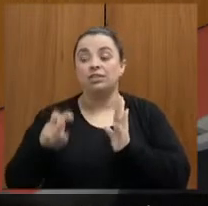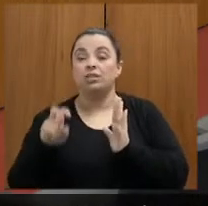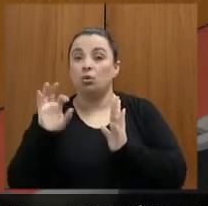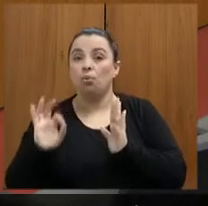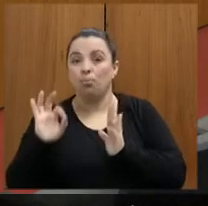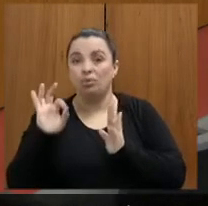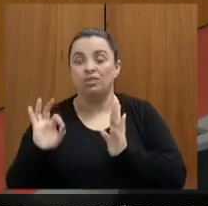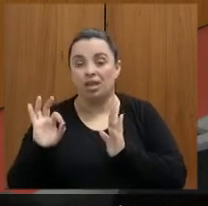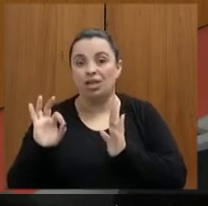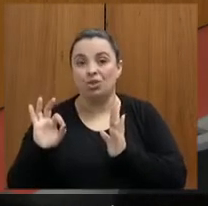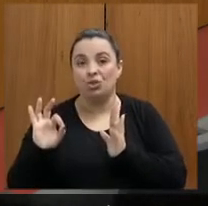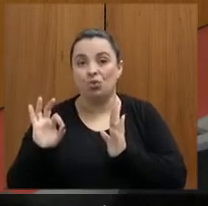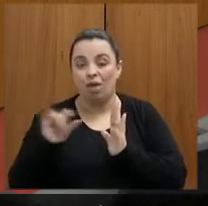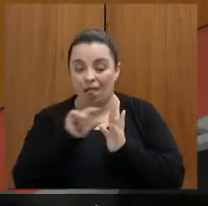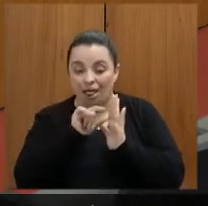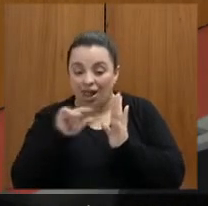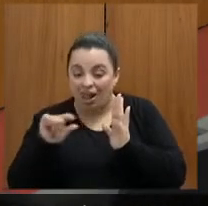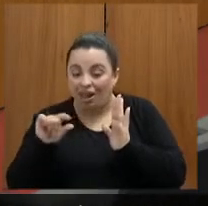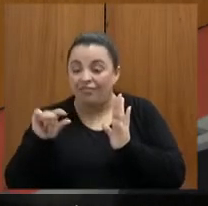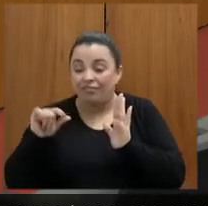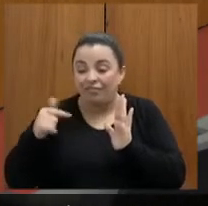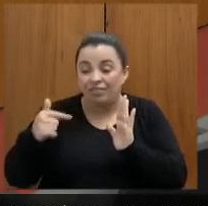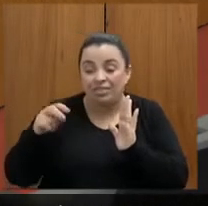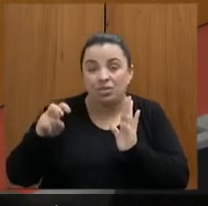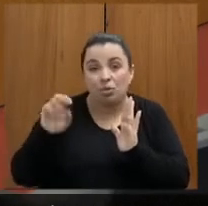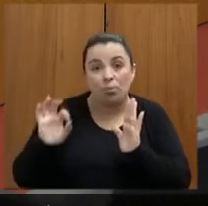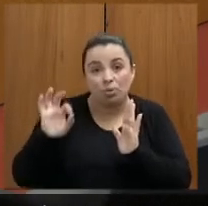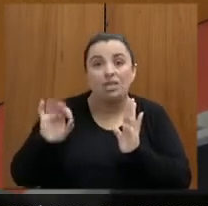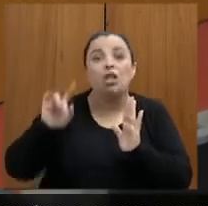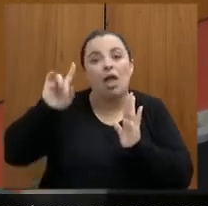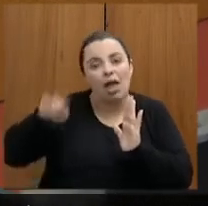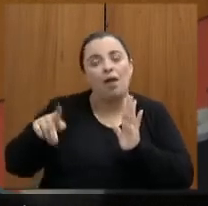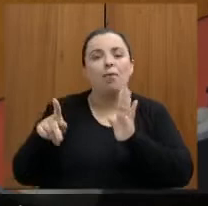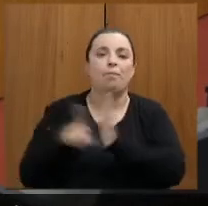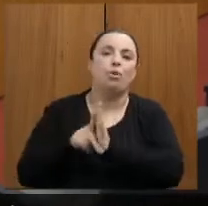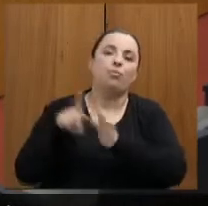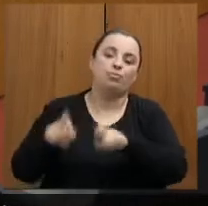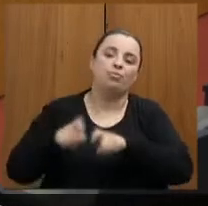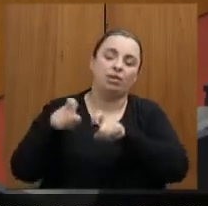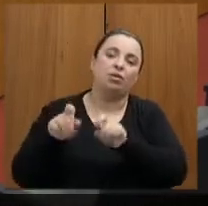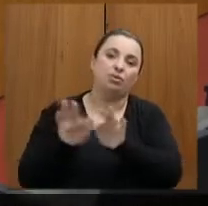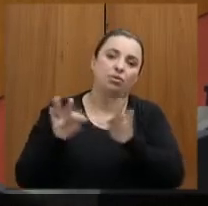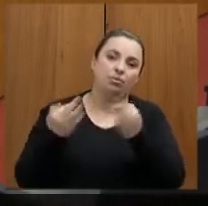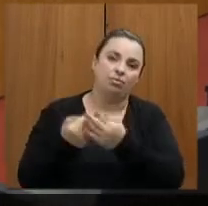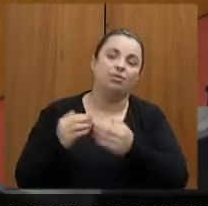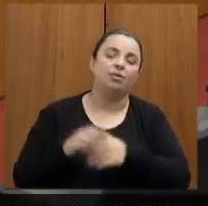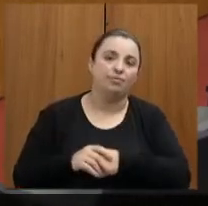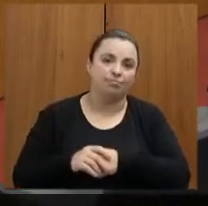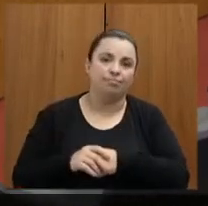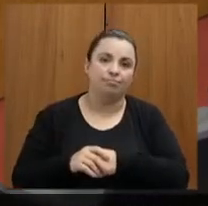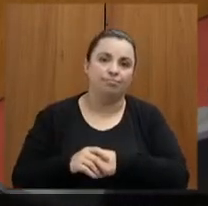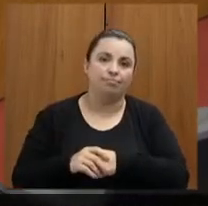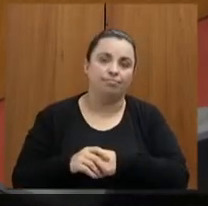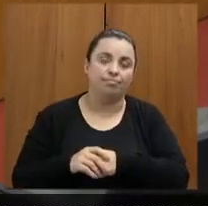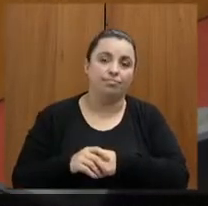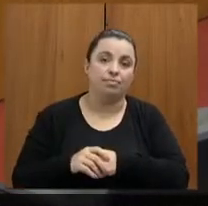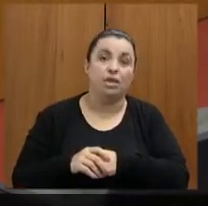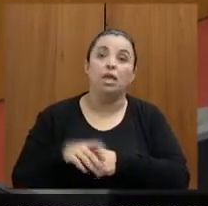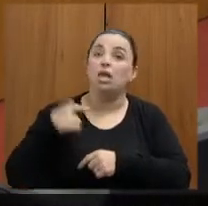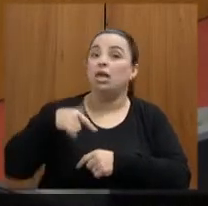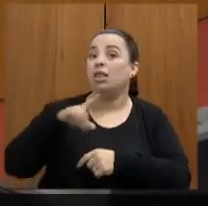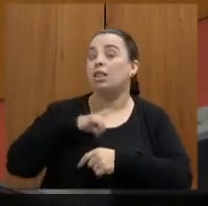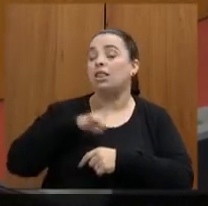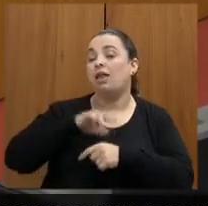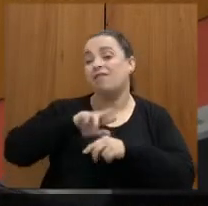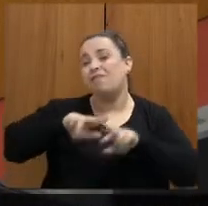porcento de 18 e meio por cento vem da Agricultura Familiar 73 por cento das propriedades hoje em Minas São de Agricultura Familiar e nós